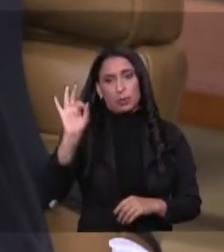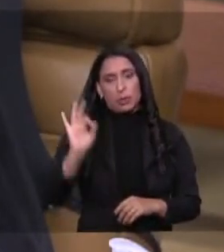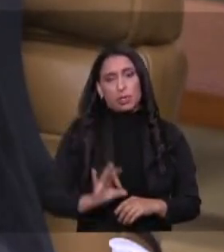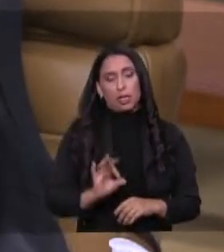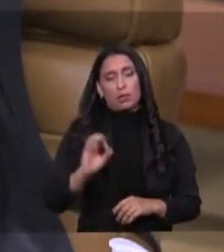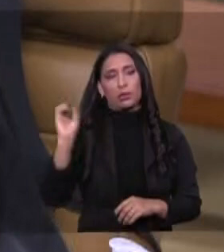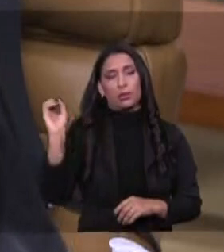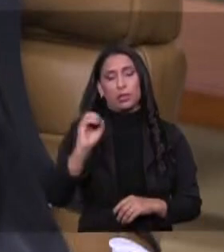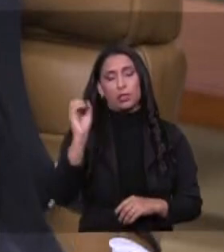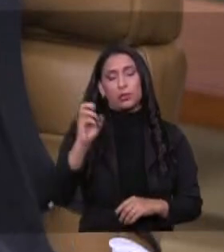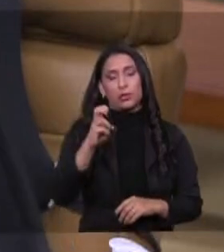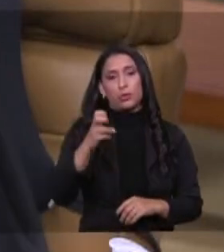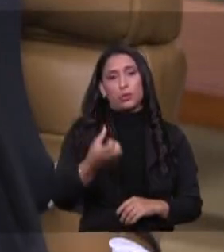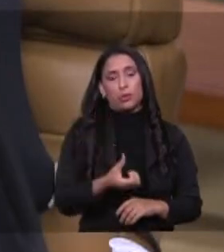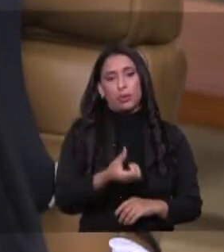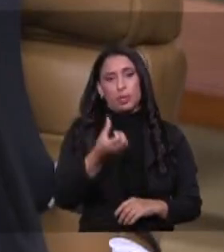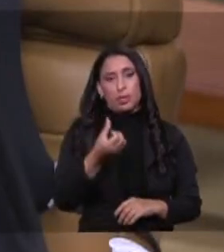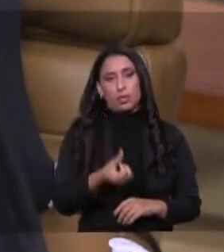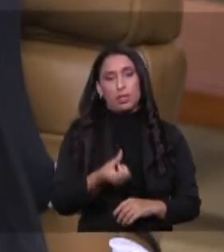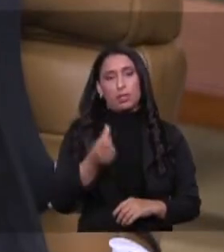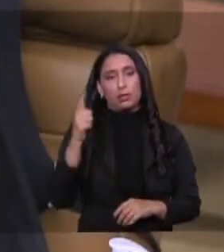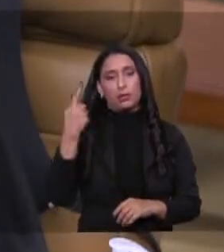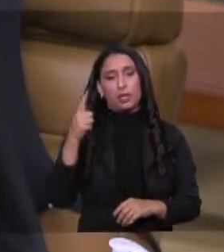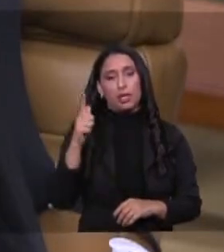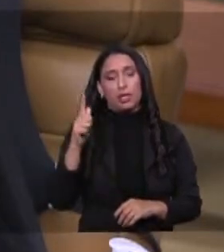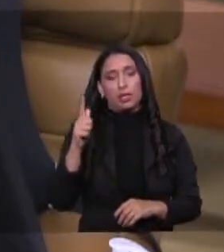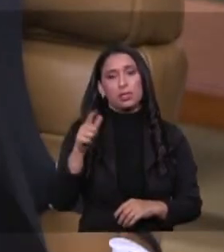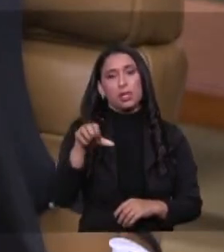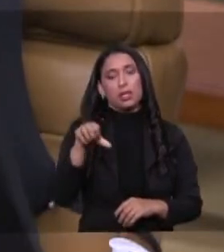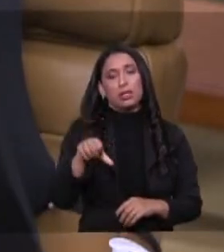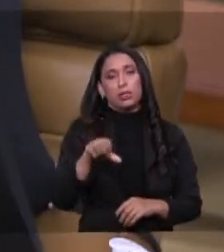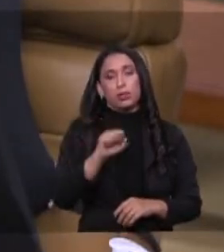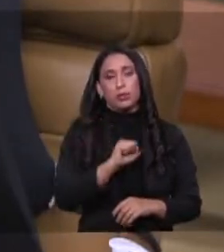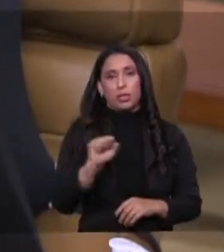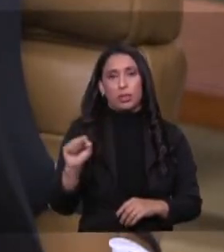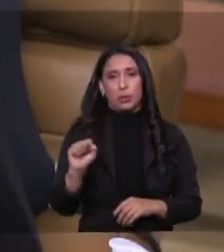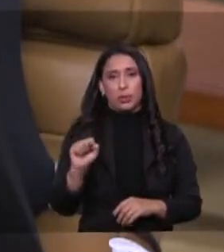Grande do Sul, 56%. Goiás,